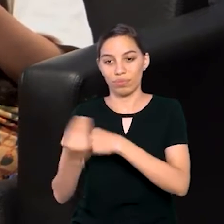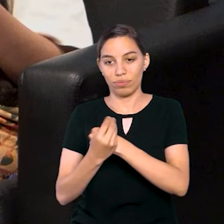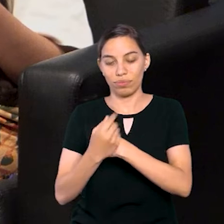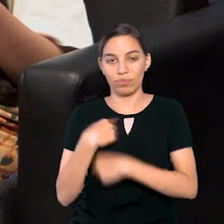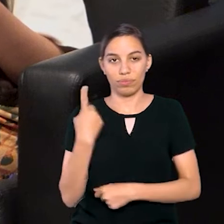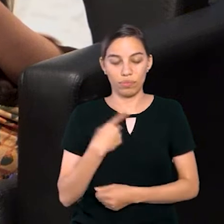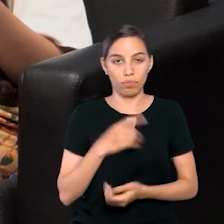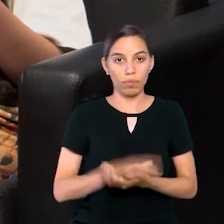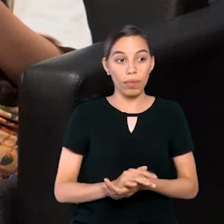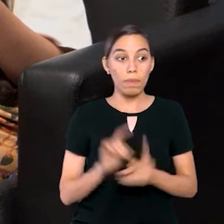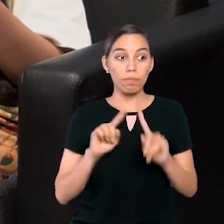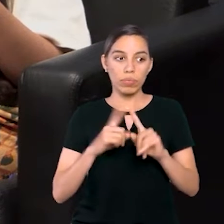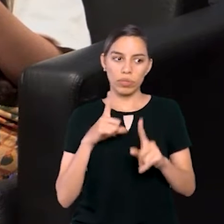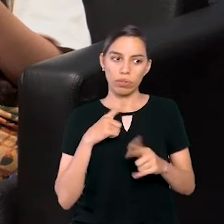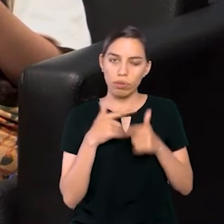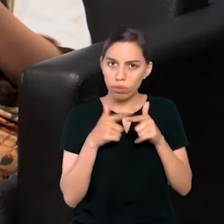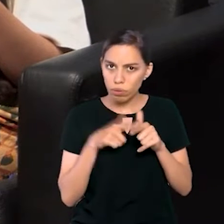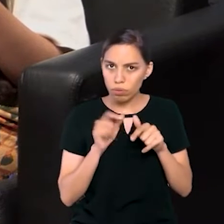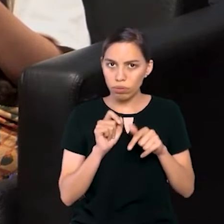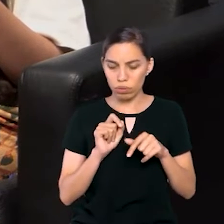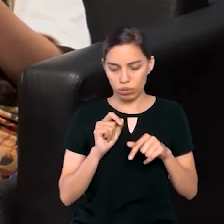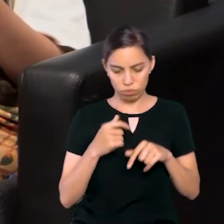gente vê um